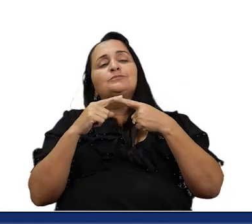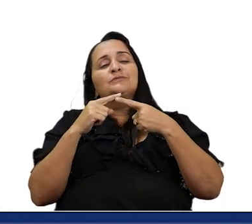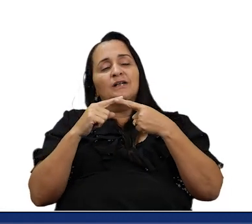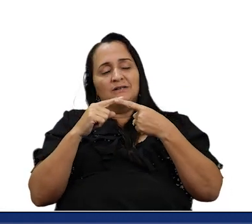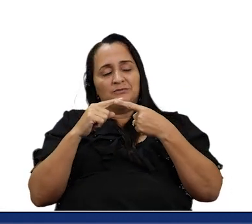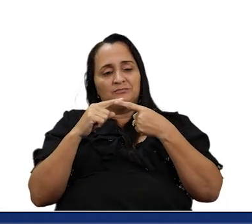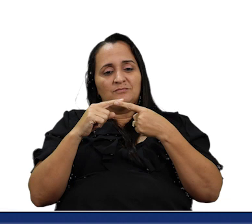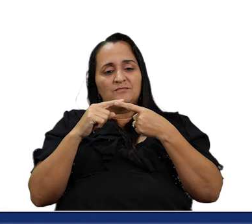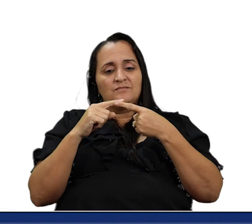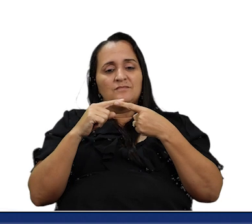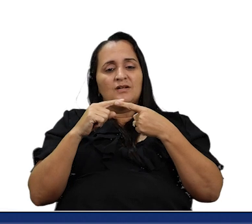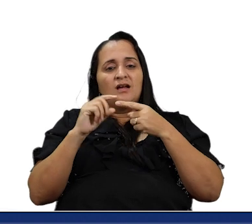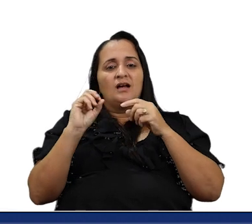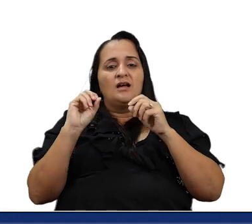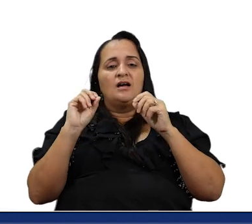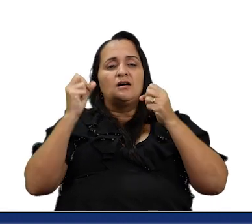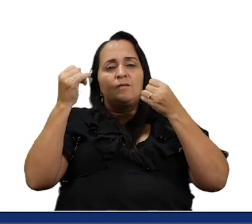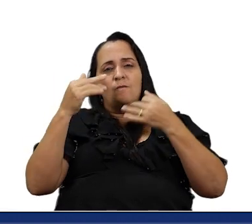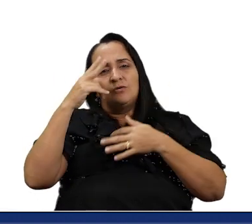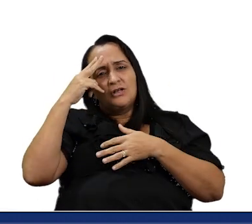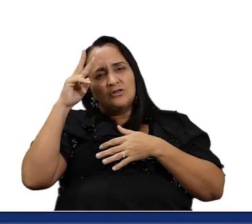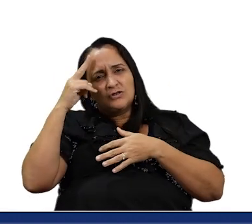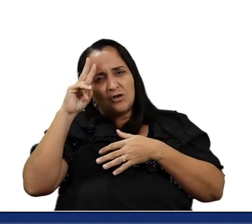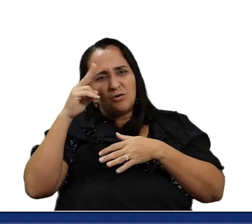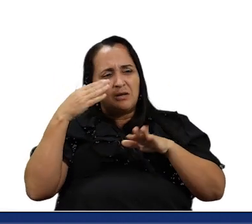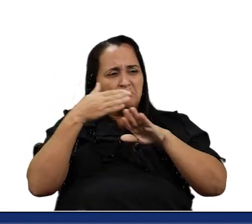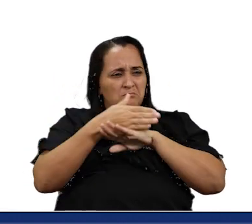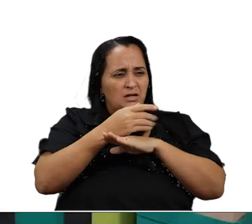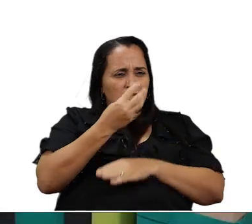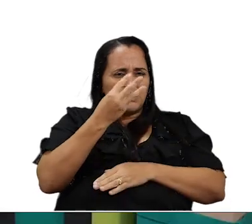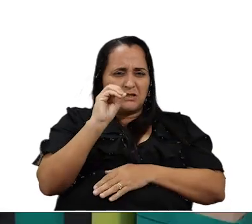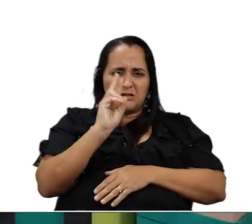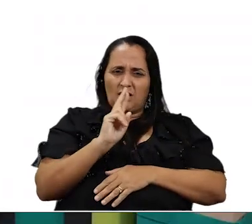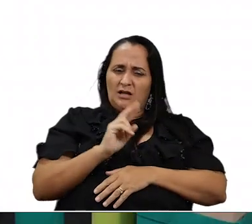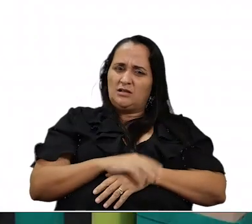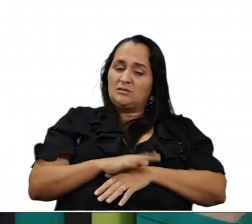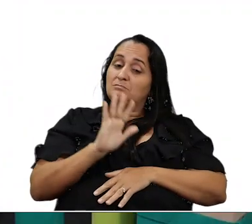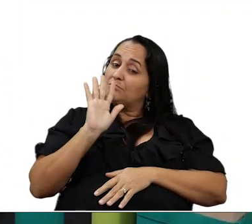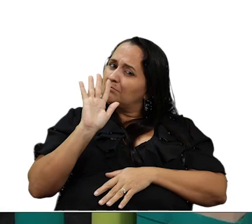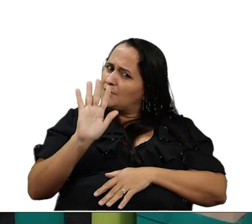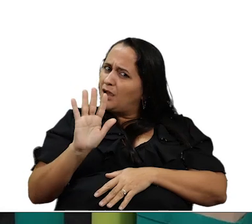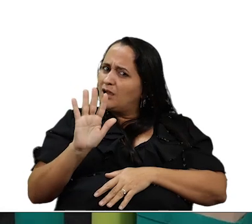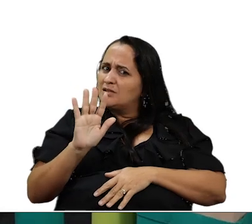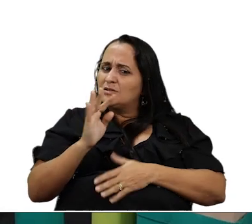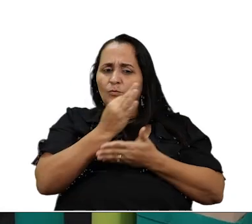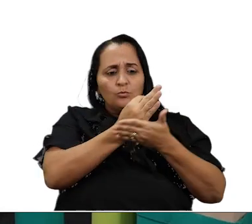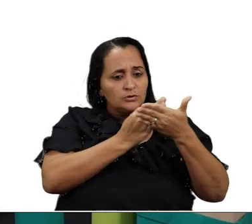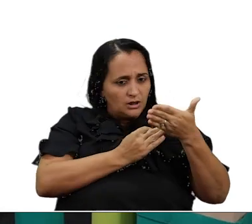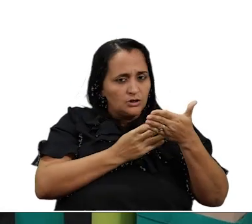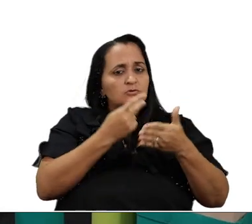O evento conta a história do carnaval e paga R$ 30 para entrar. O texto em si, ele traz